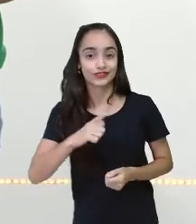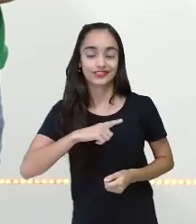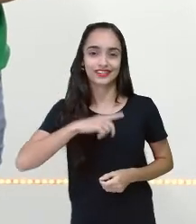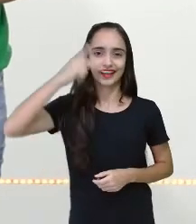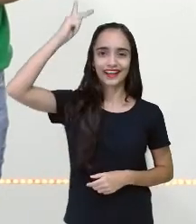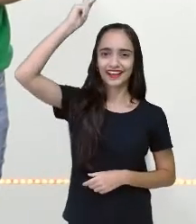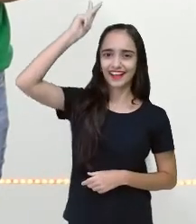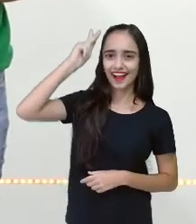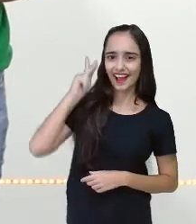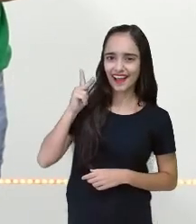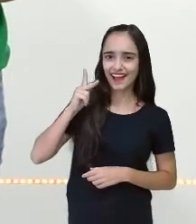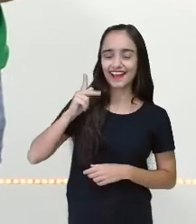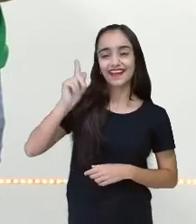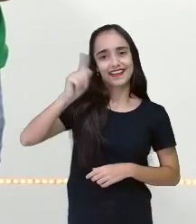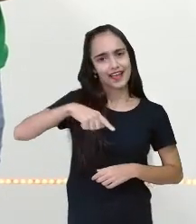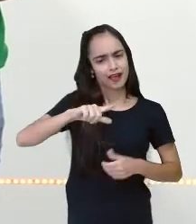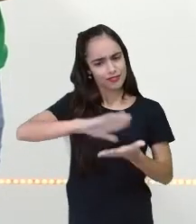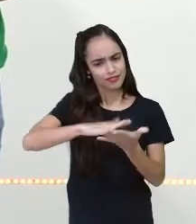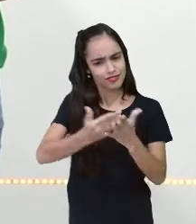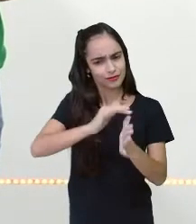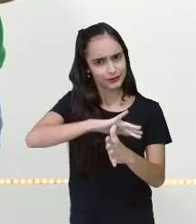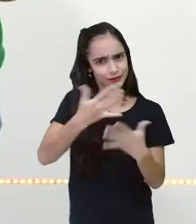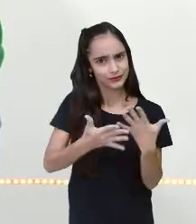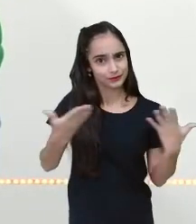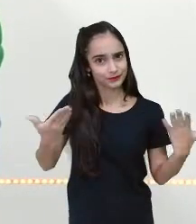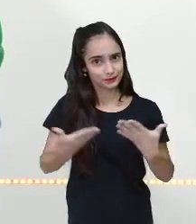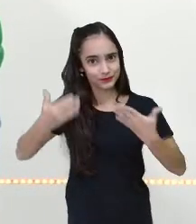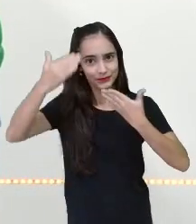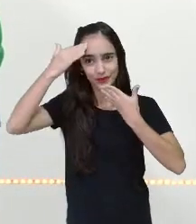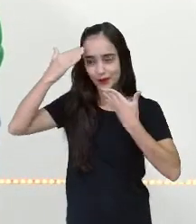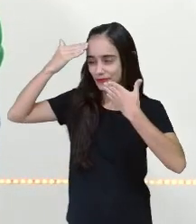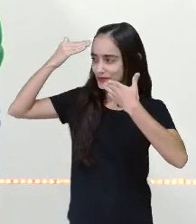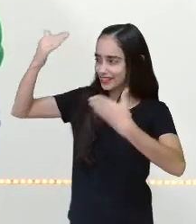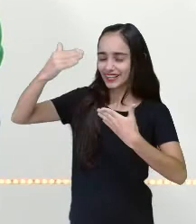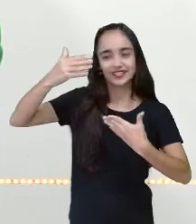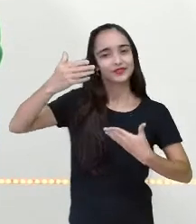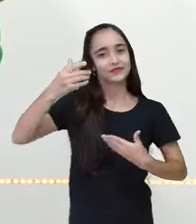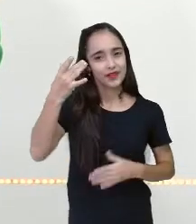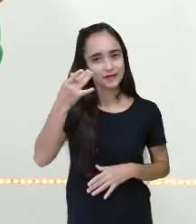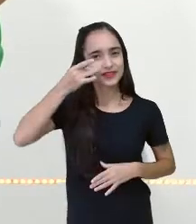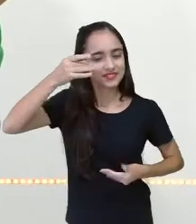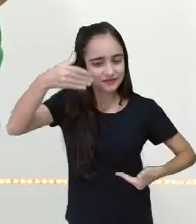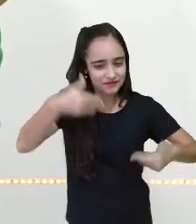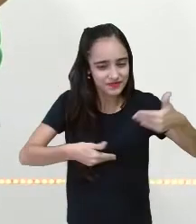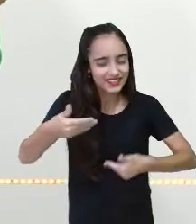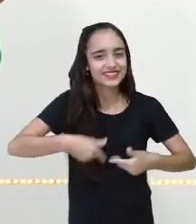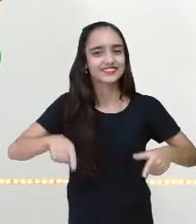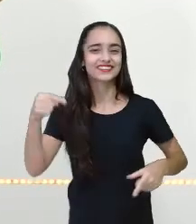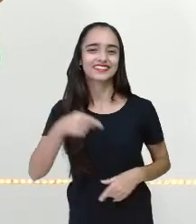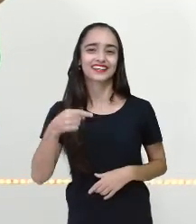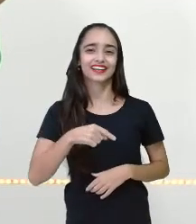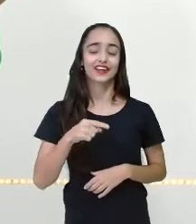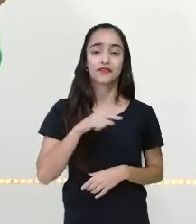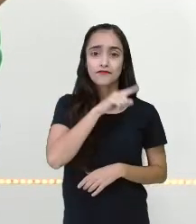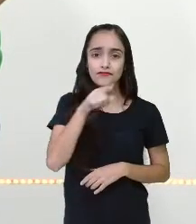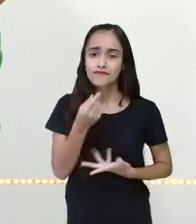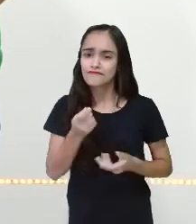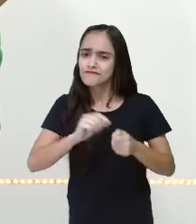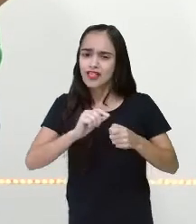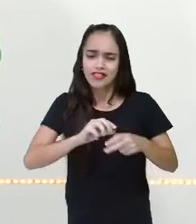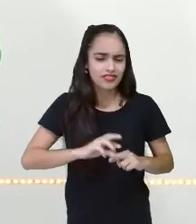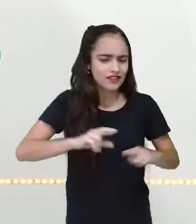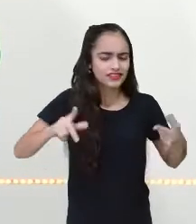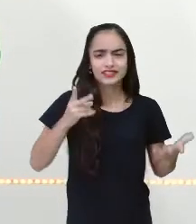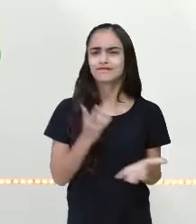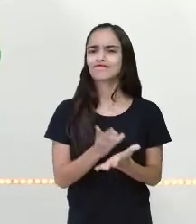Karen, que é a nossa intérprete de Libras de hoje. Karen, muito obrigada pela sua presença e participação. Vocês fazem toda a diferença sempre, a